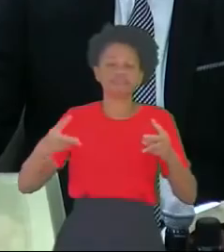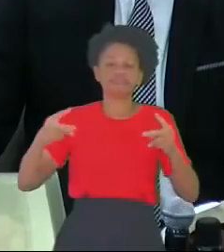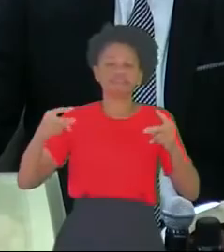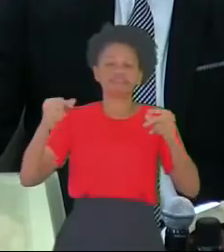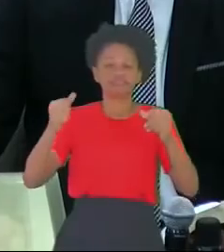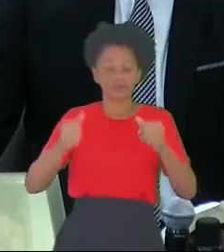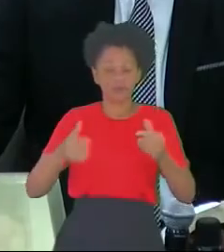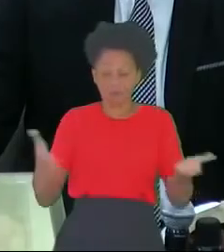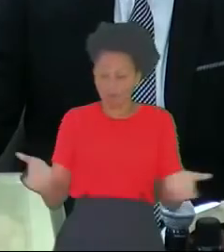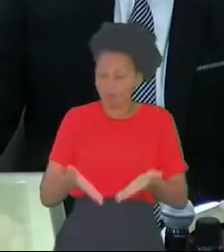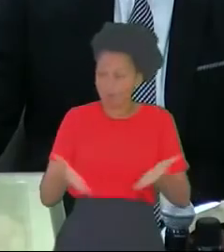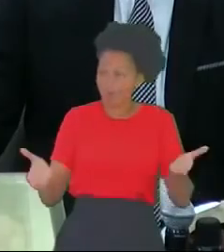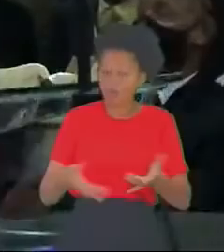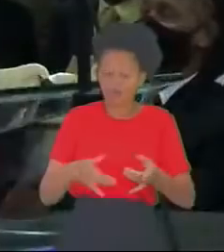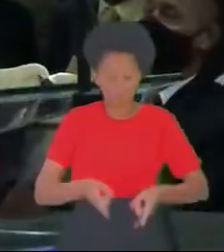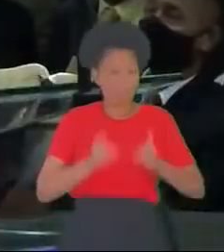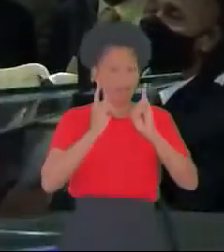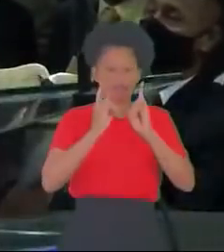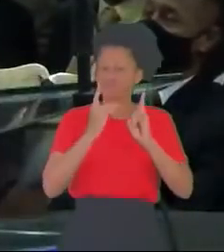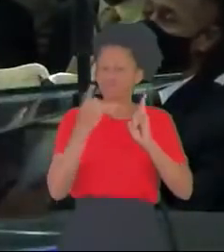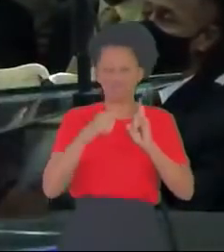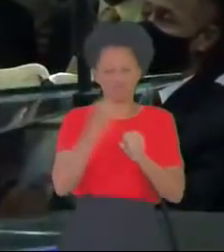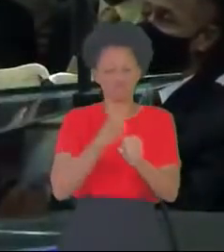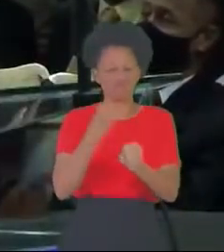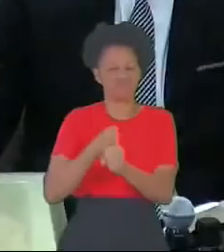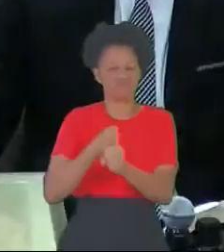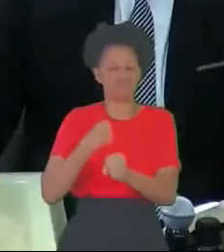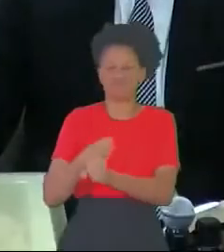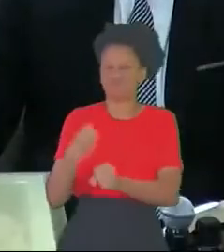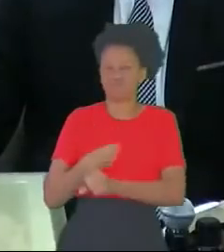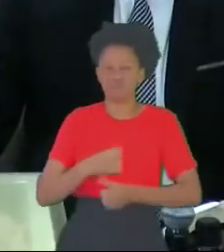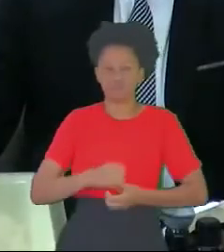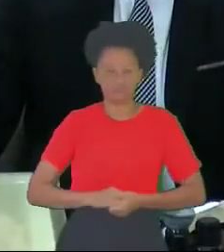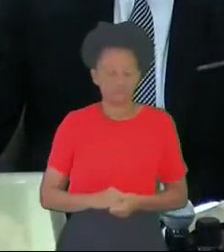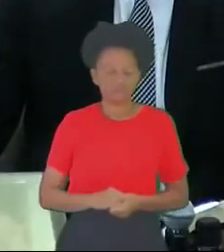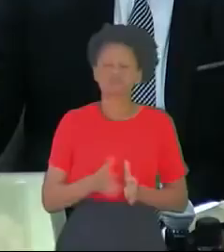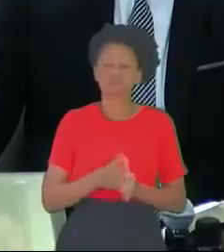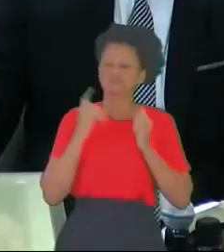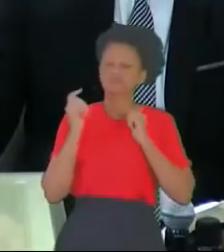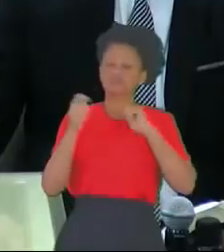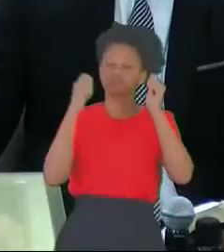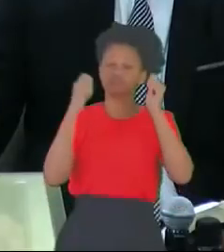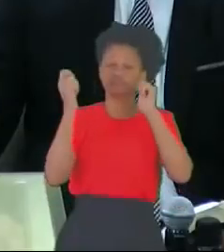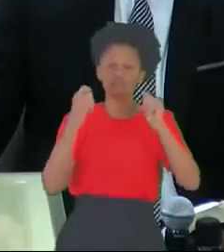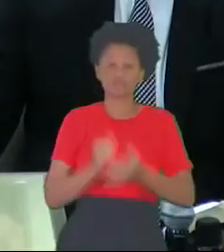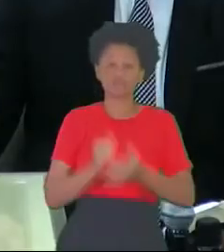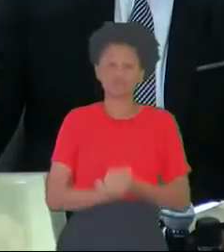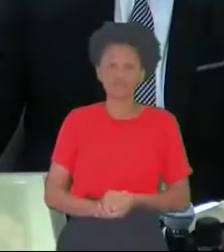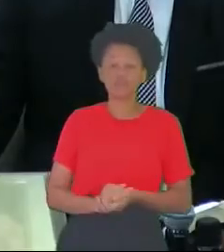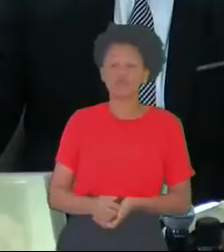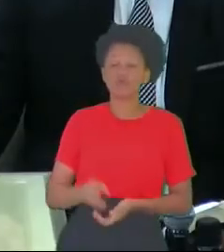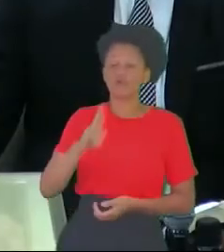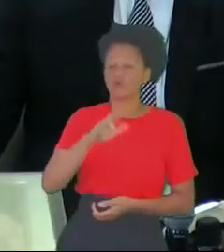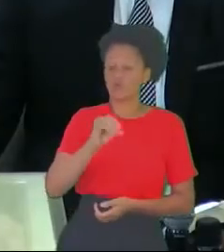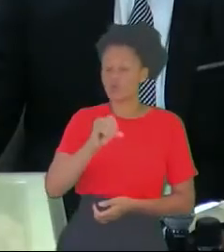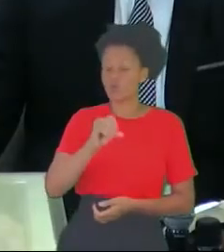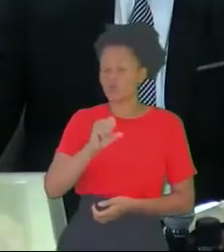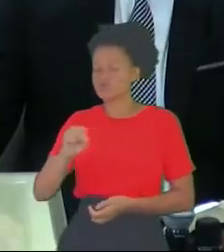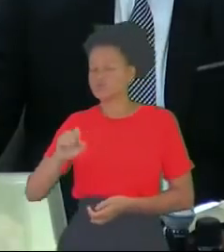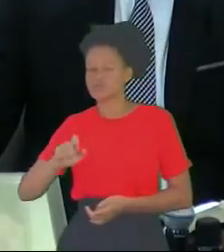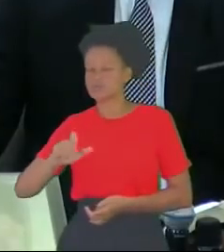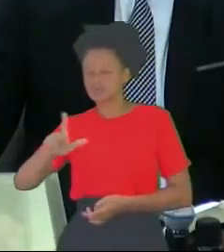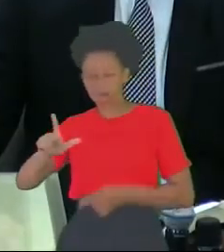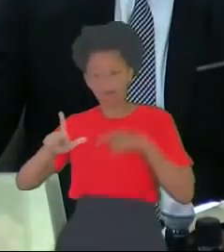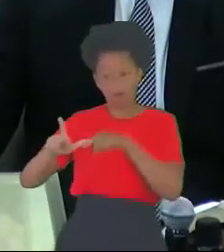esfacelou. Hoje nem o prédio existe mais. Aleluia. Dizia Russell Norman Shumpley